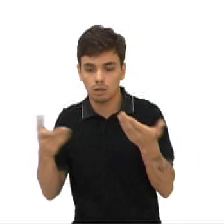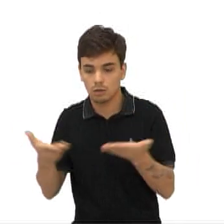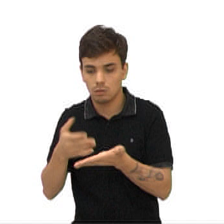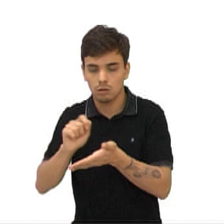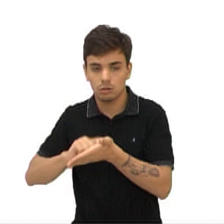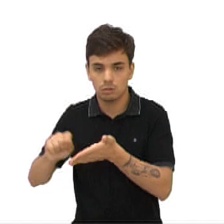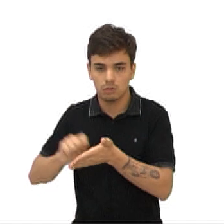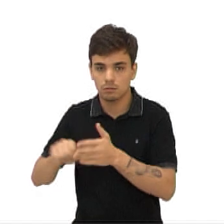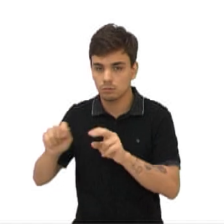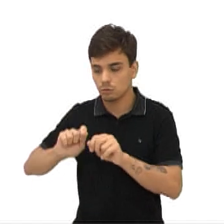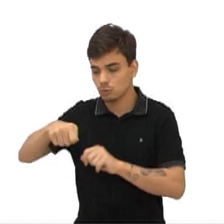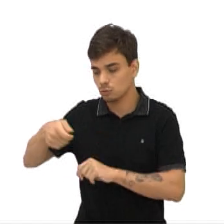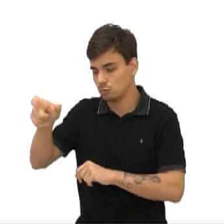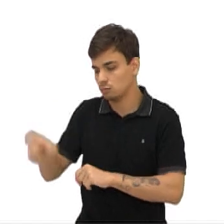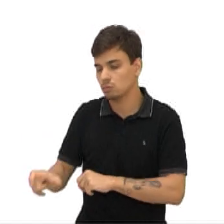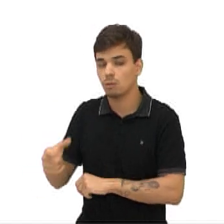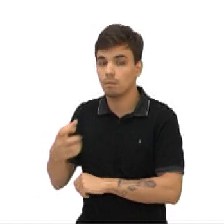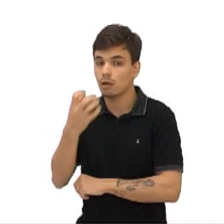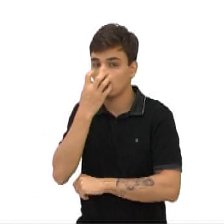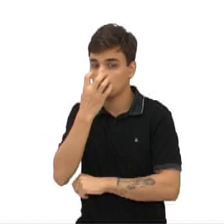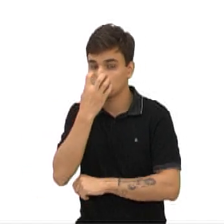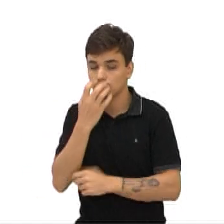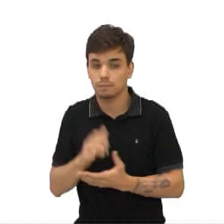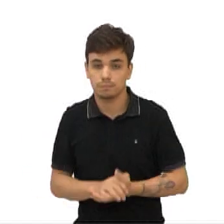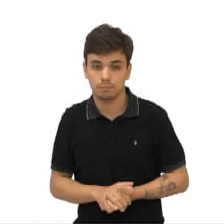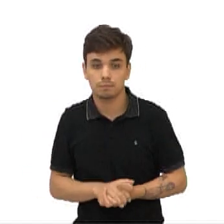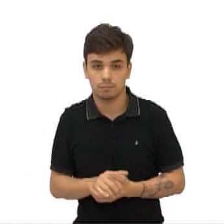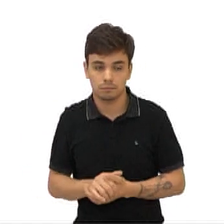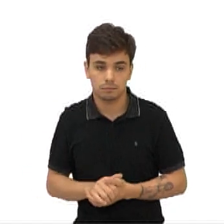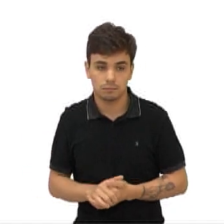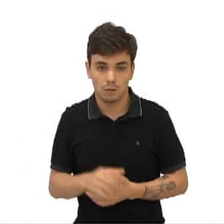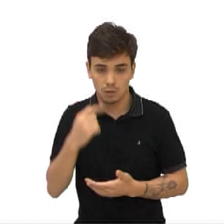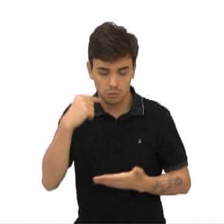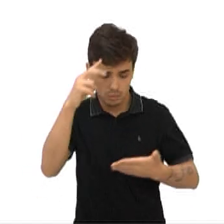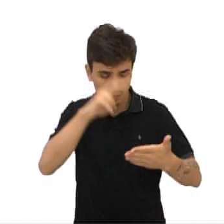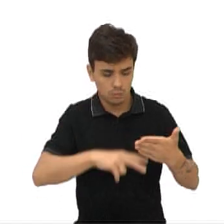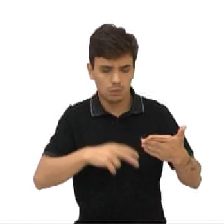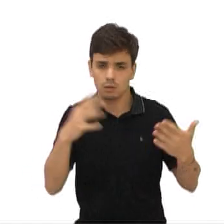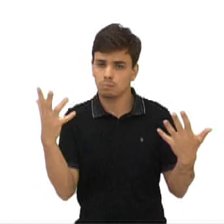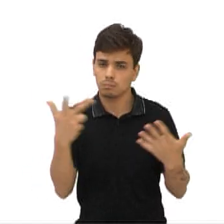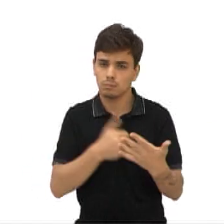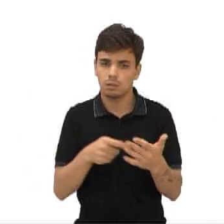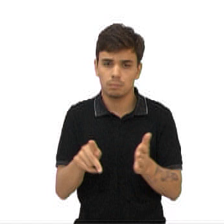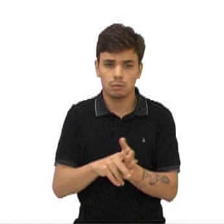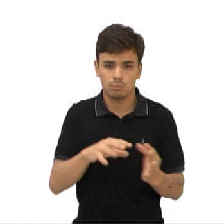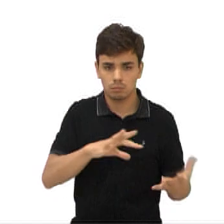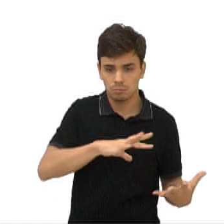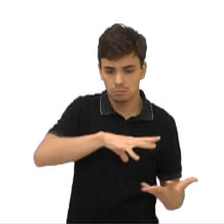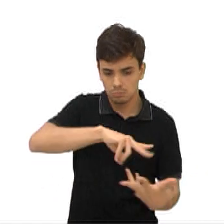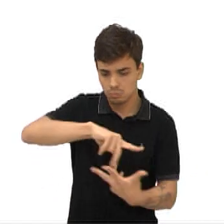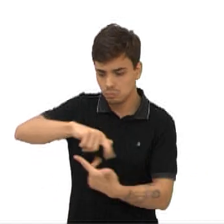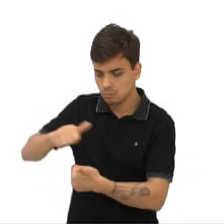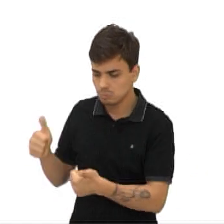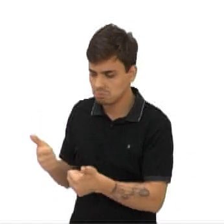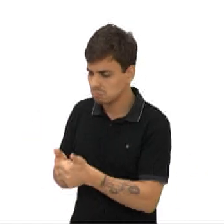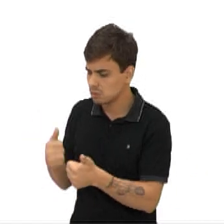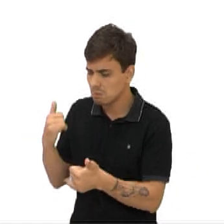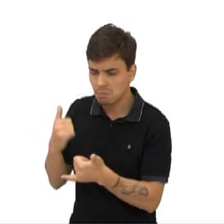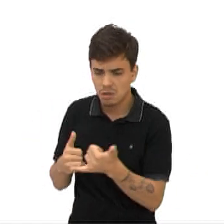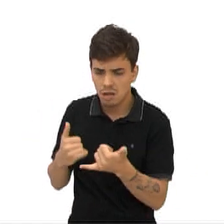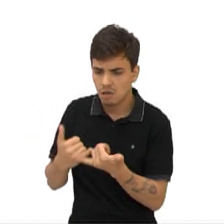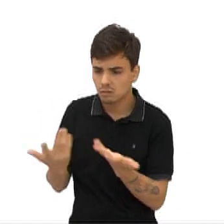escrevo sobre ela. Leitora tão plena do mundo ao seu redor, nunca pareceu sentir falta de